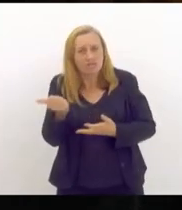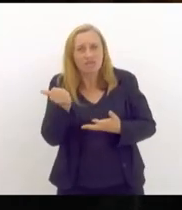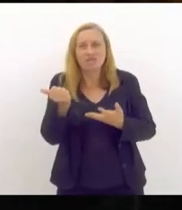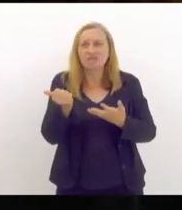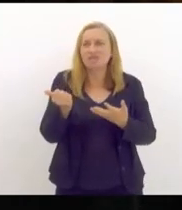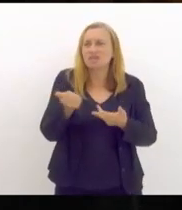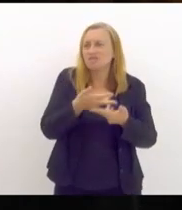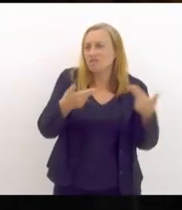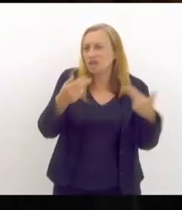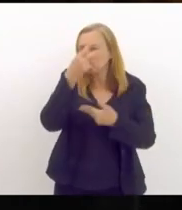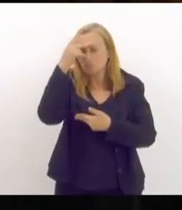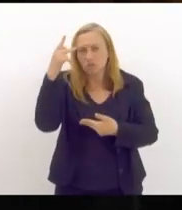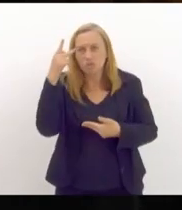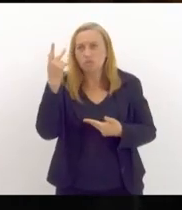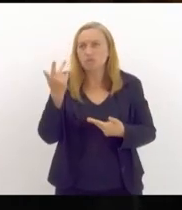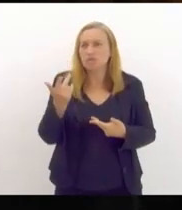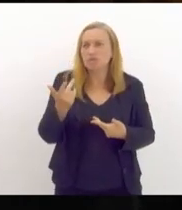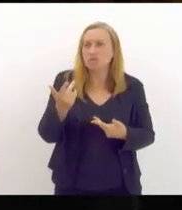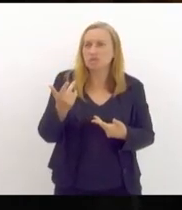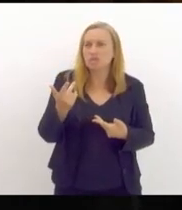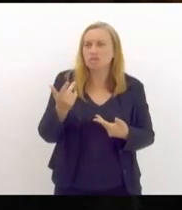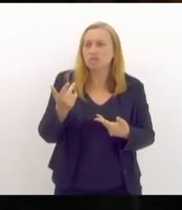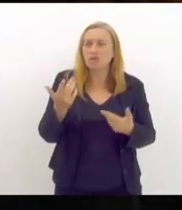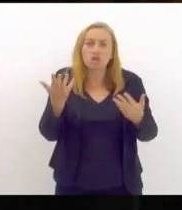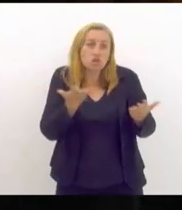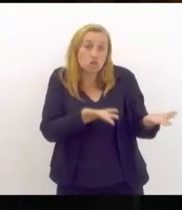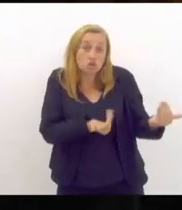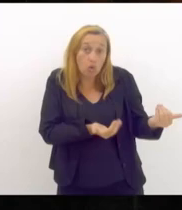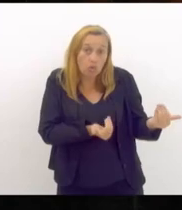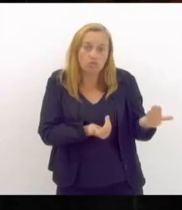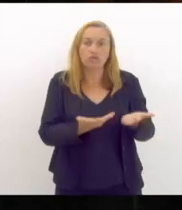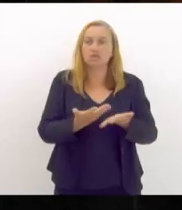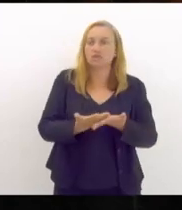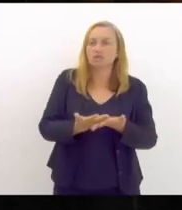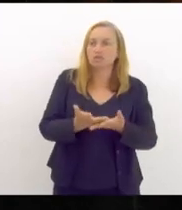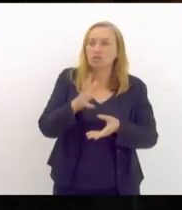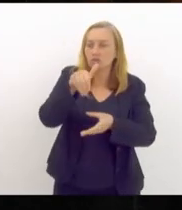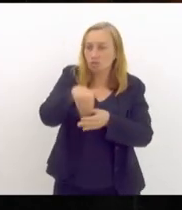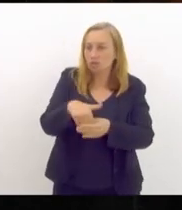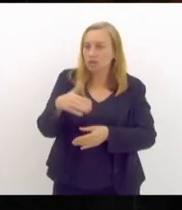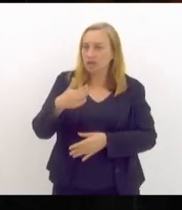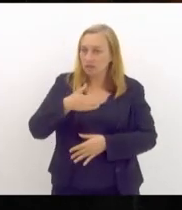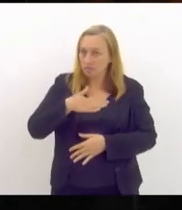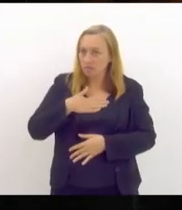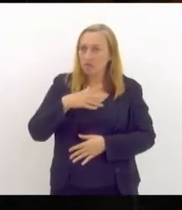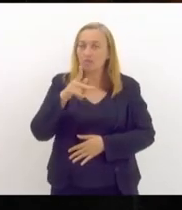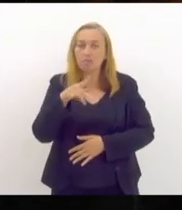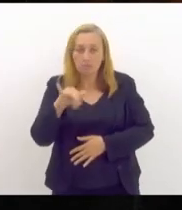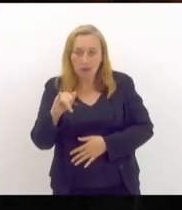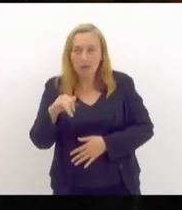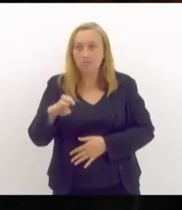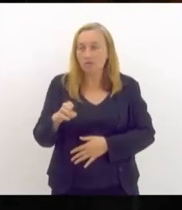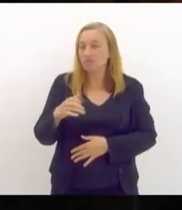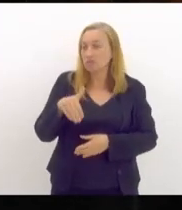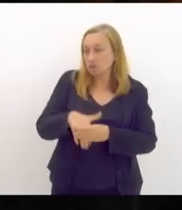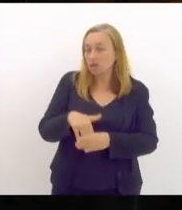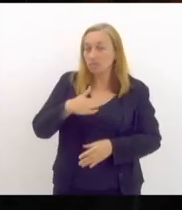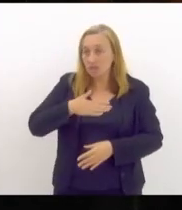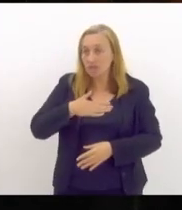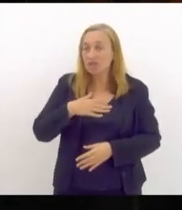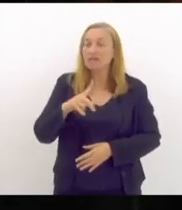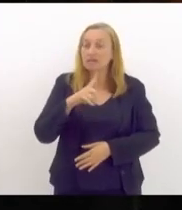muitas pessoas é muito jovens e votaram em mim Muitos pais que votaram em mim